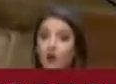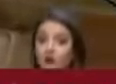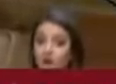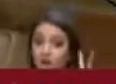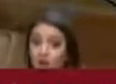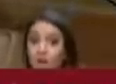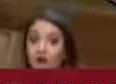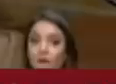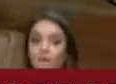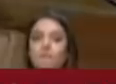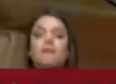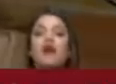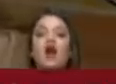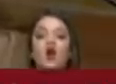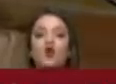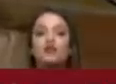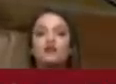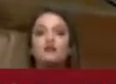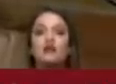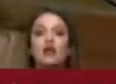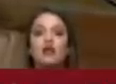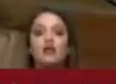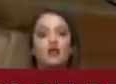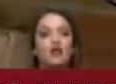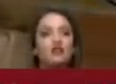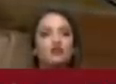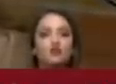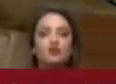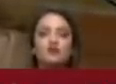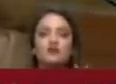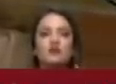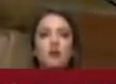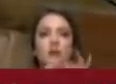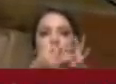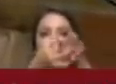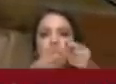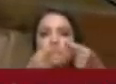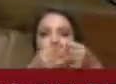Bolsonaro funciona de bola para as pessoas jogarem futebol. Uma procuradora do DF